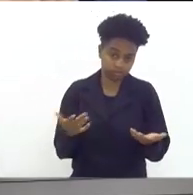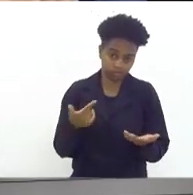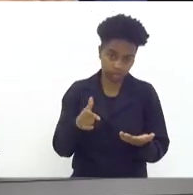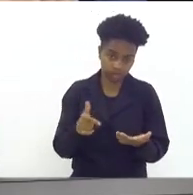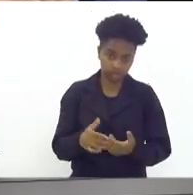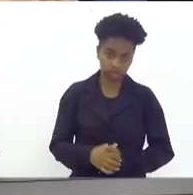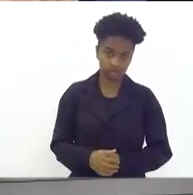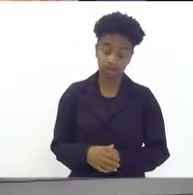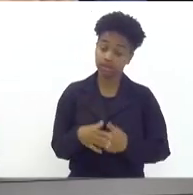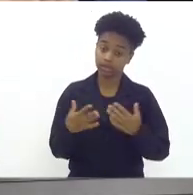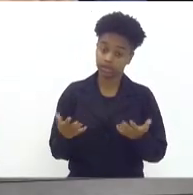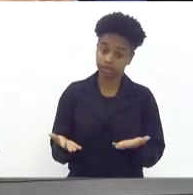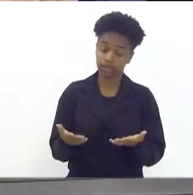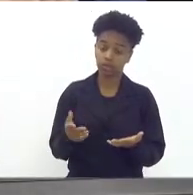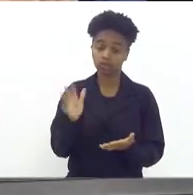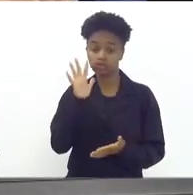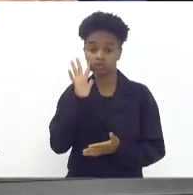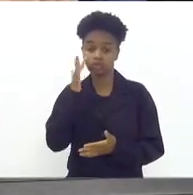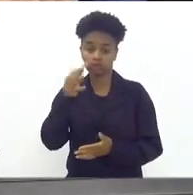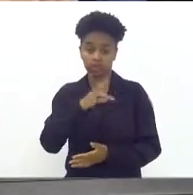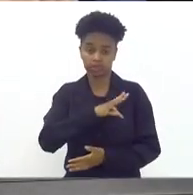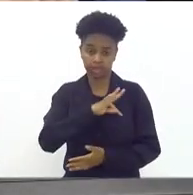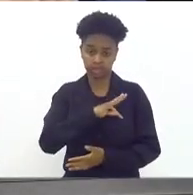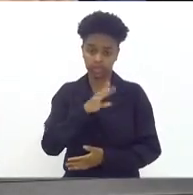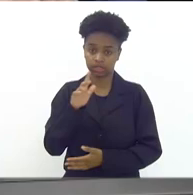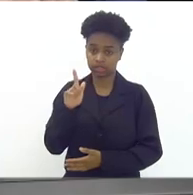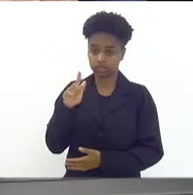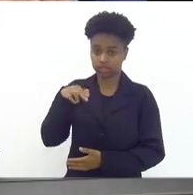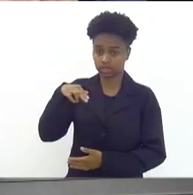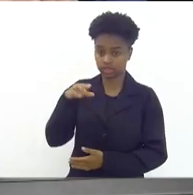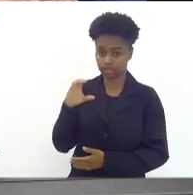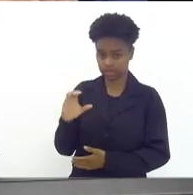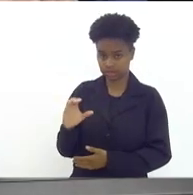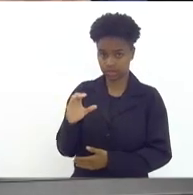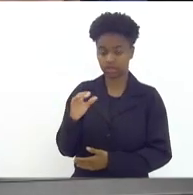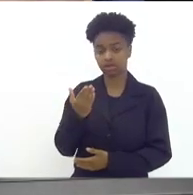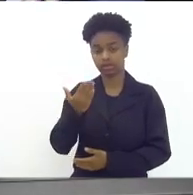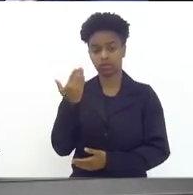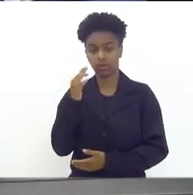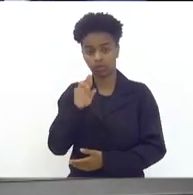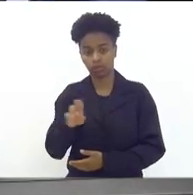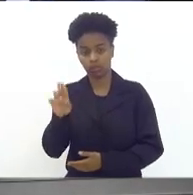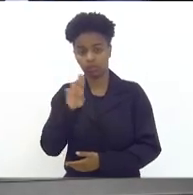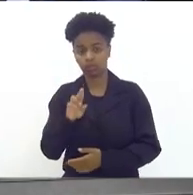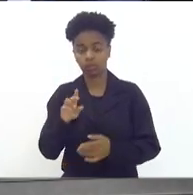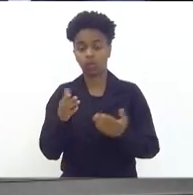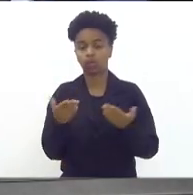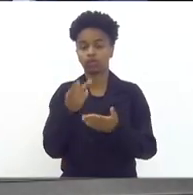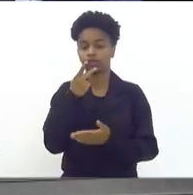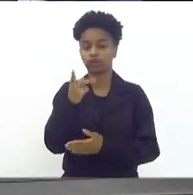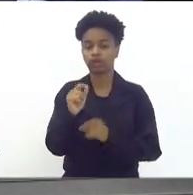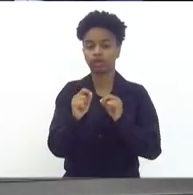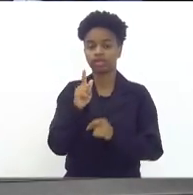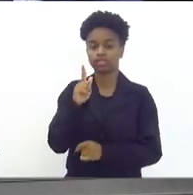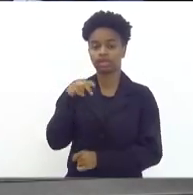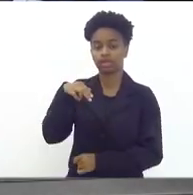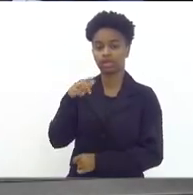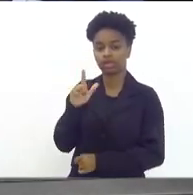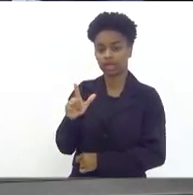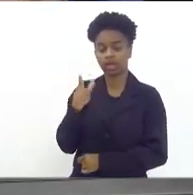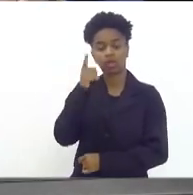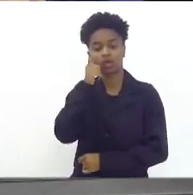recurso então muitas vezes é uma solução técnica no Brasil GNC que era o mais visual hoje já fala mais do gnl que você consegue